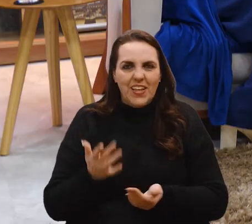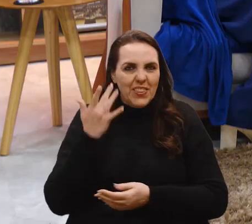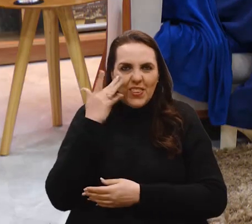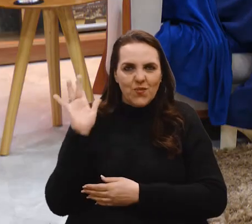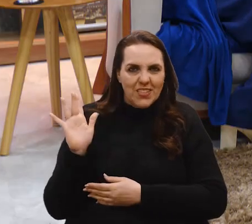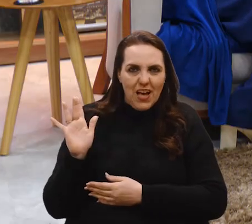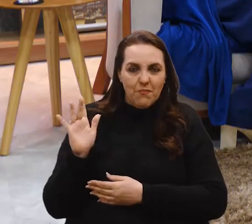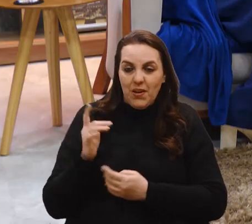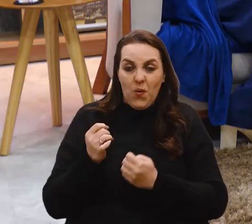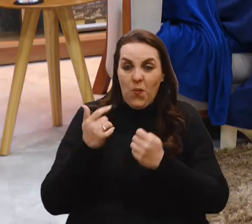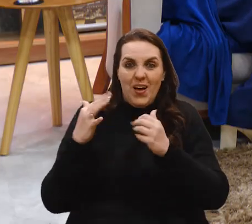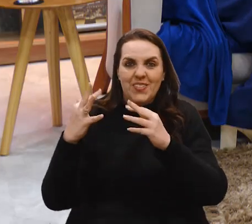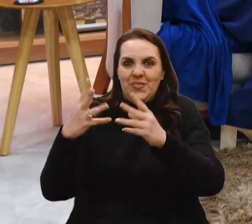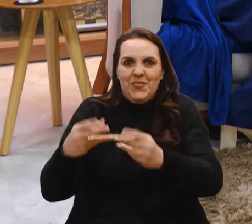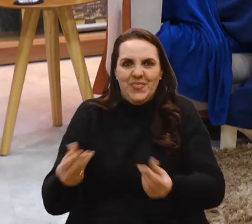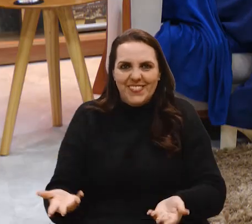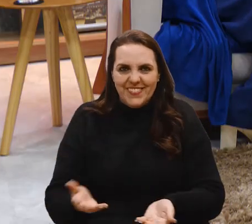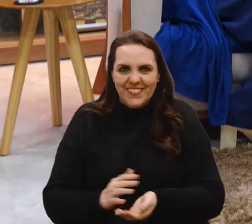sabe, quase tudo.